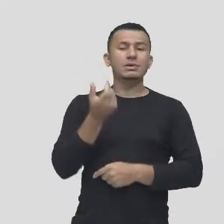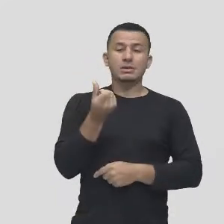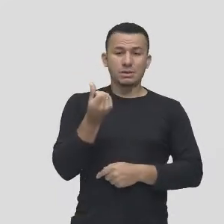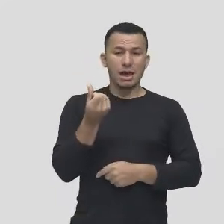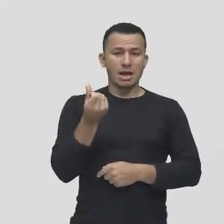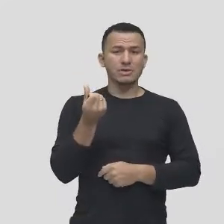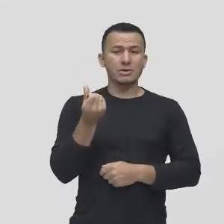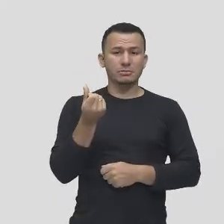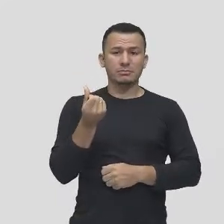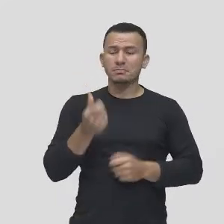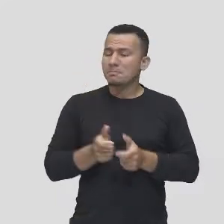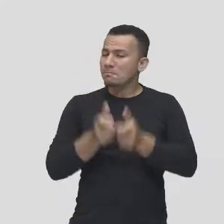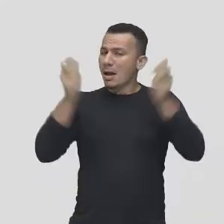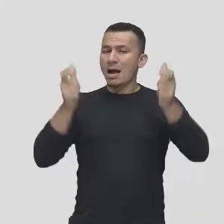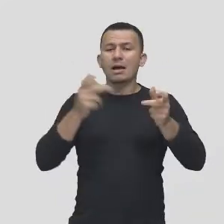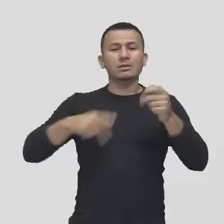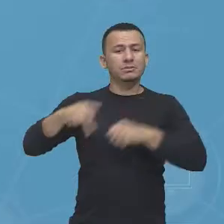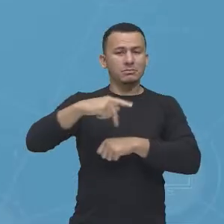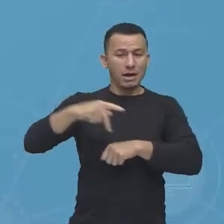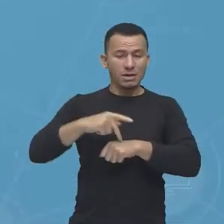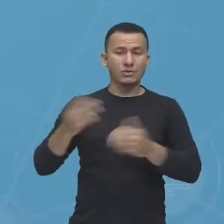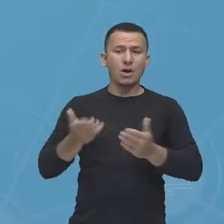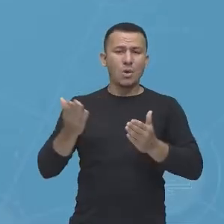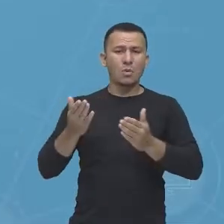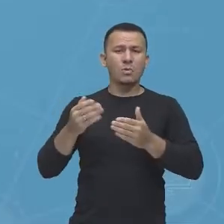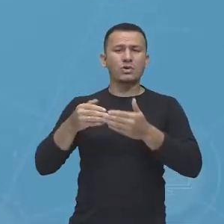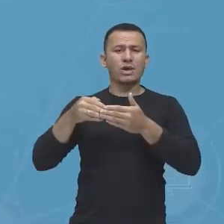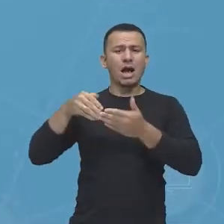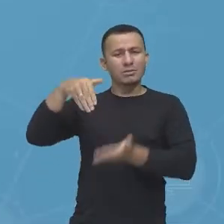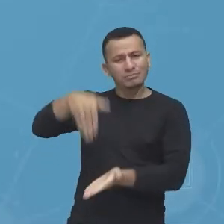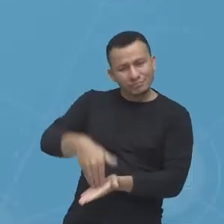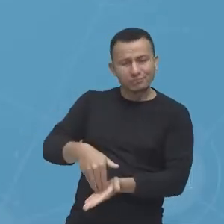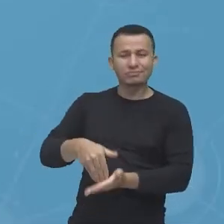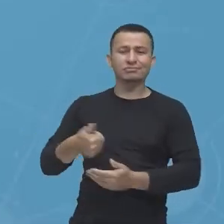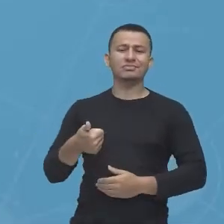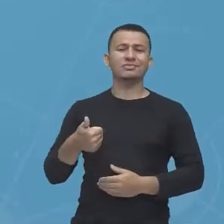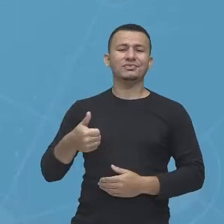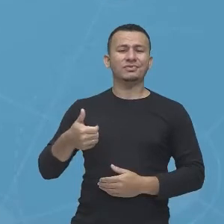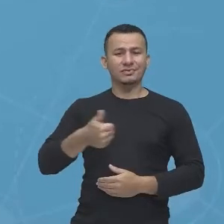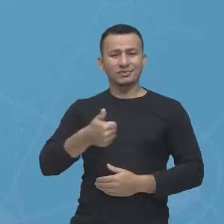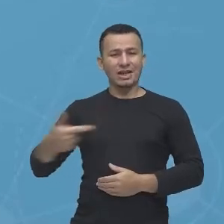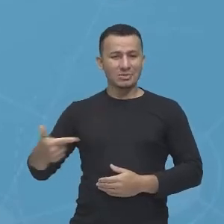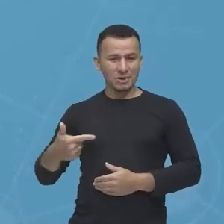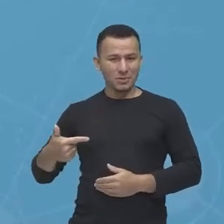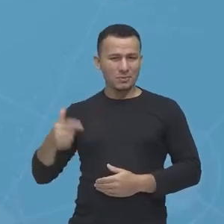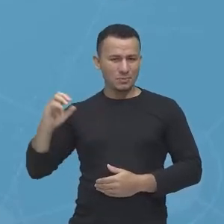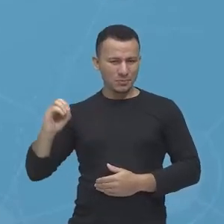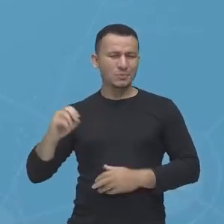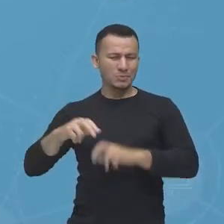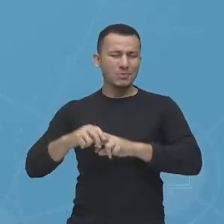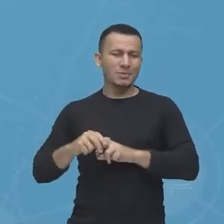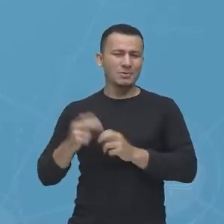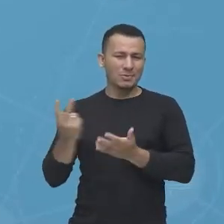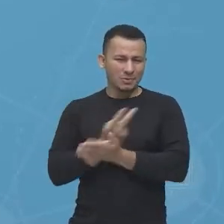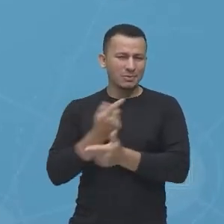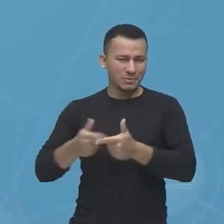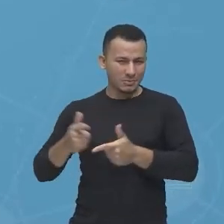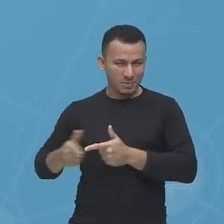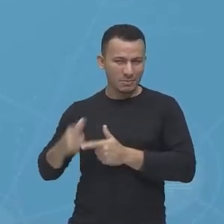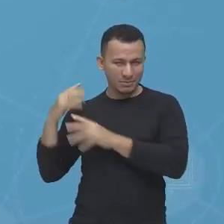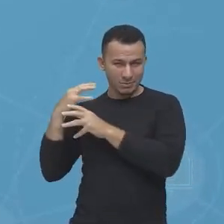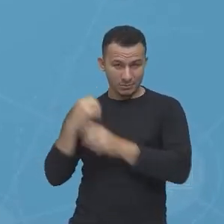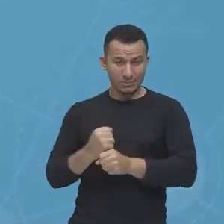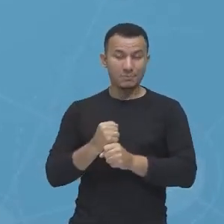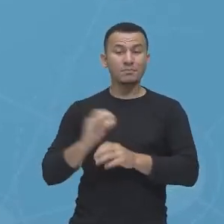em PIB nos países, hoje em dia já está lá em 12º, caiu, né, devido a várias situações aí ao longo dos últimos anos.